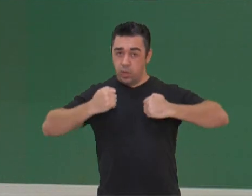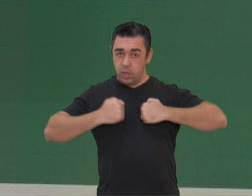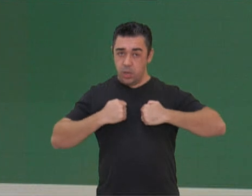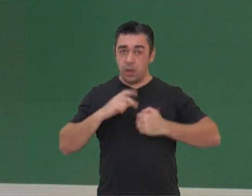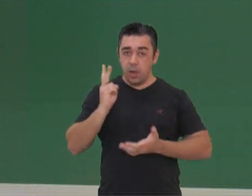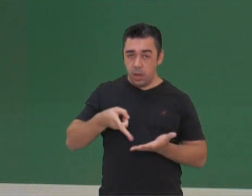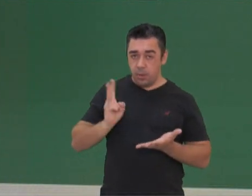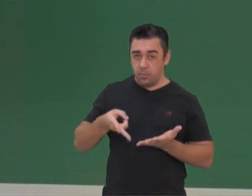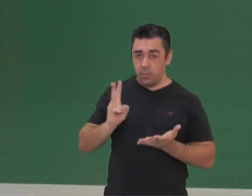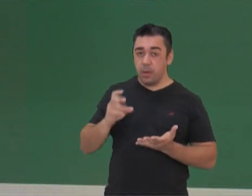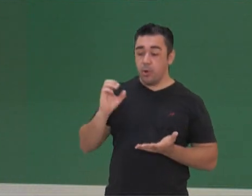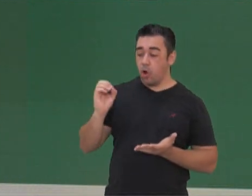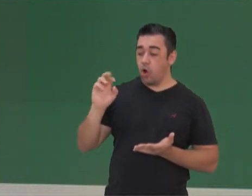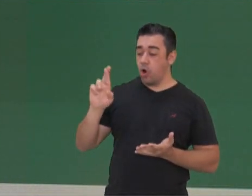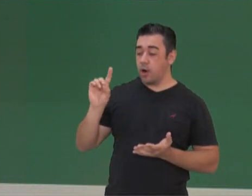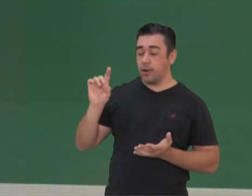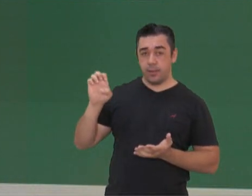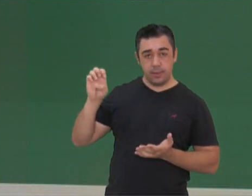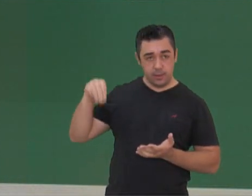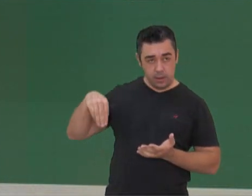mesma ordem, ó, a ordem está aqui.